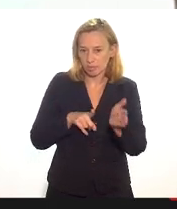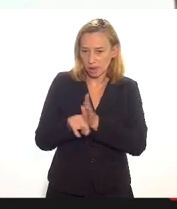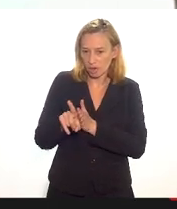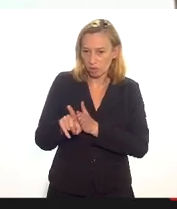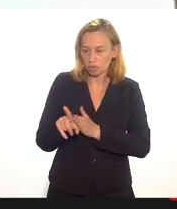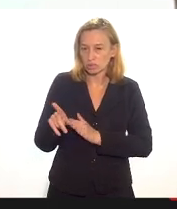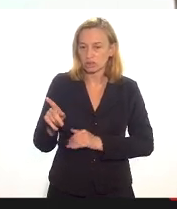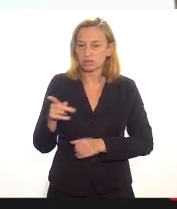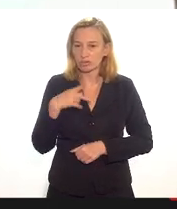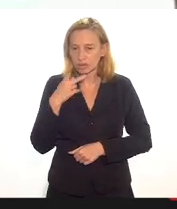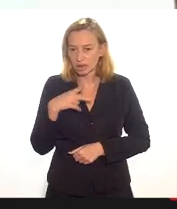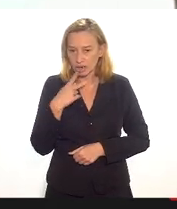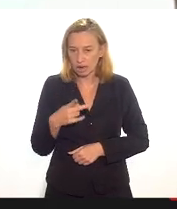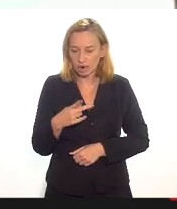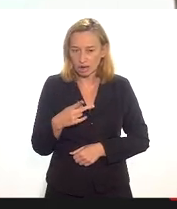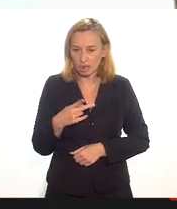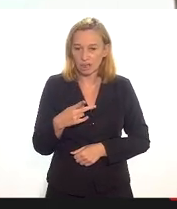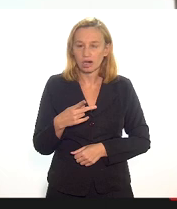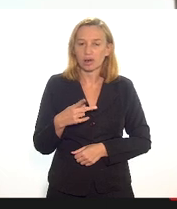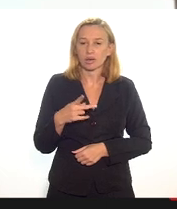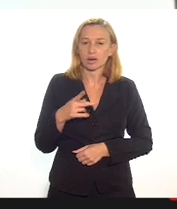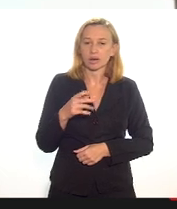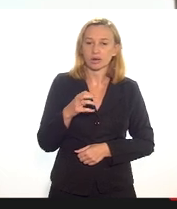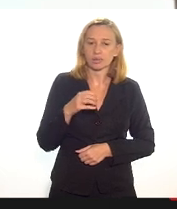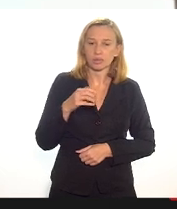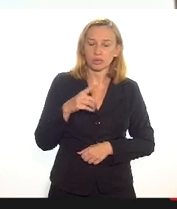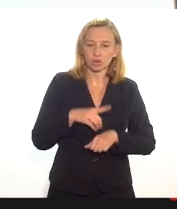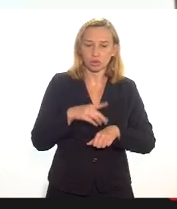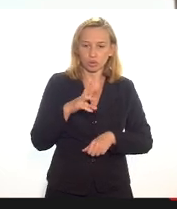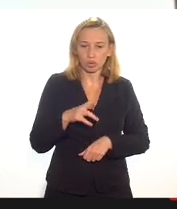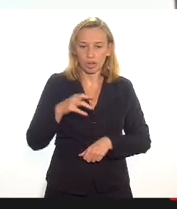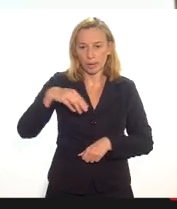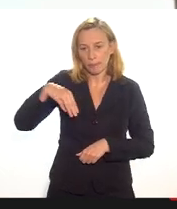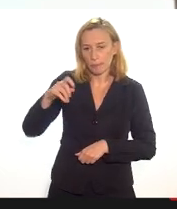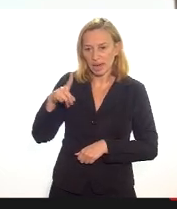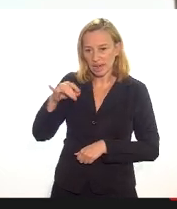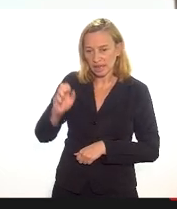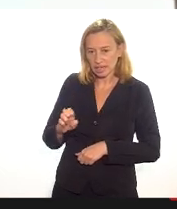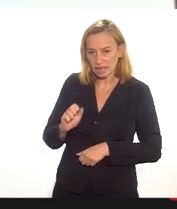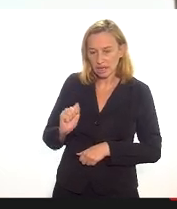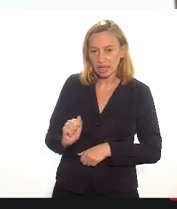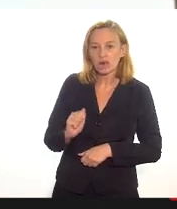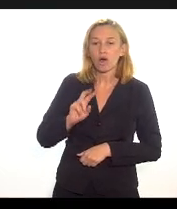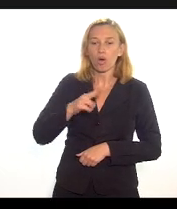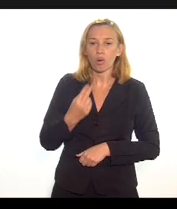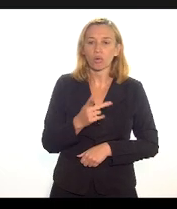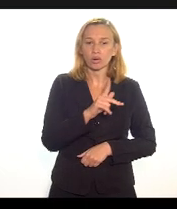doutora Magda e à exposição do IBP.